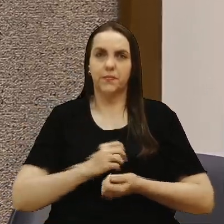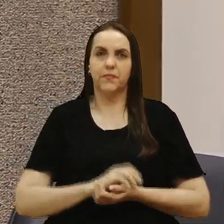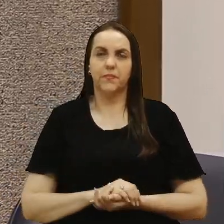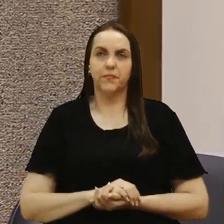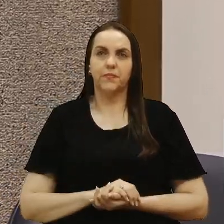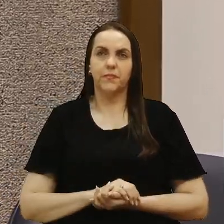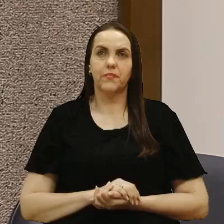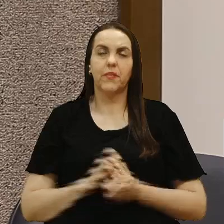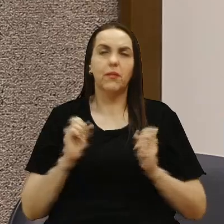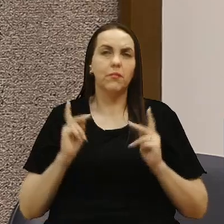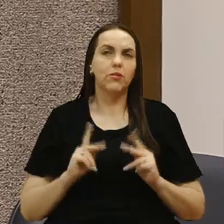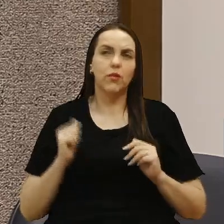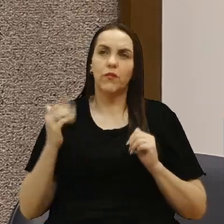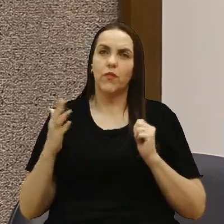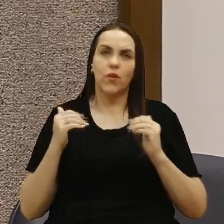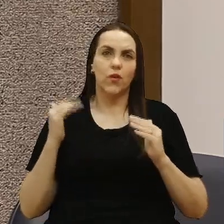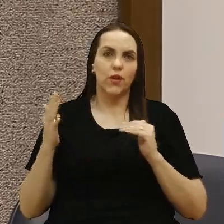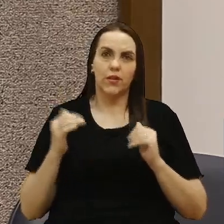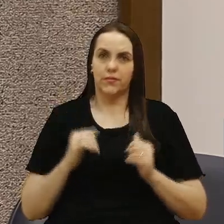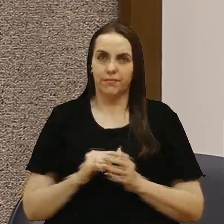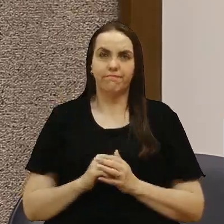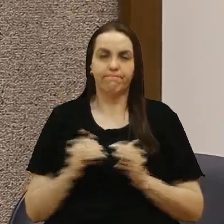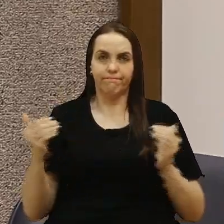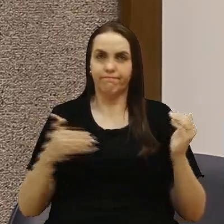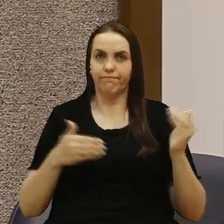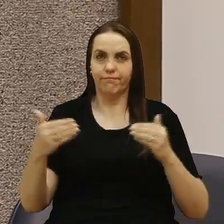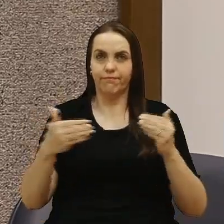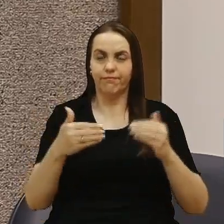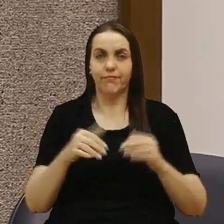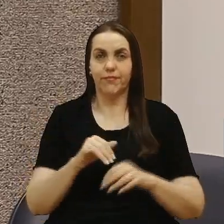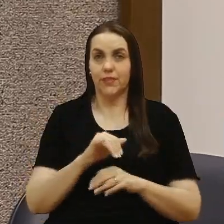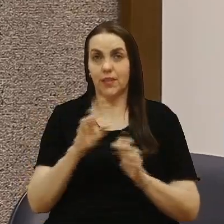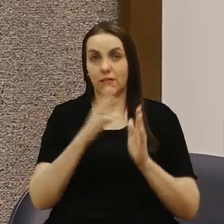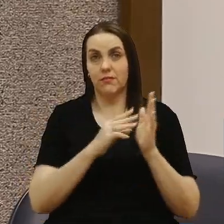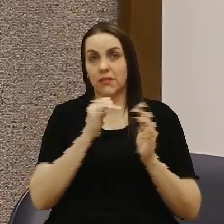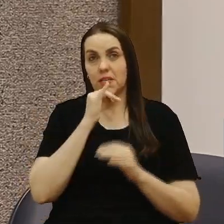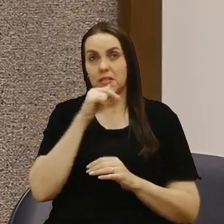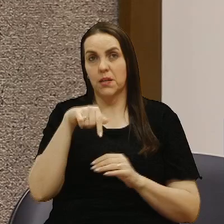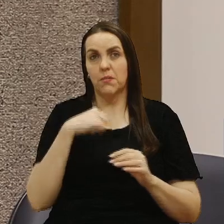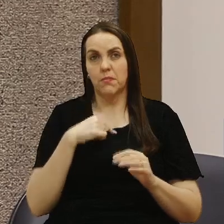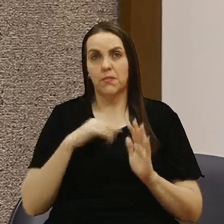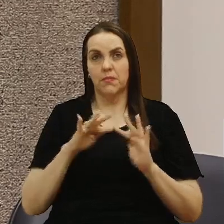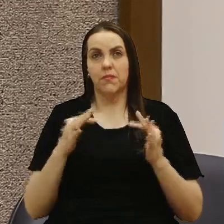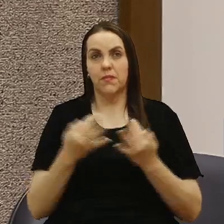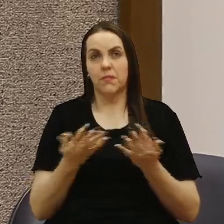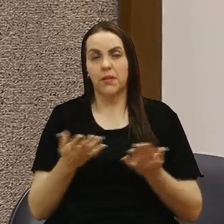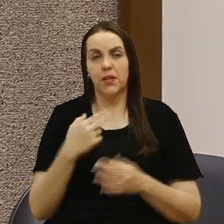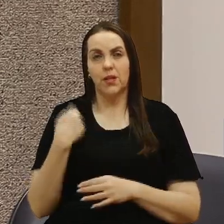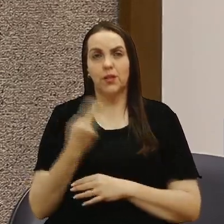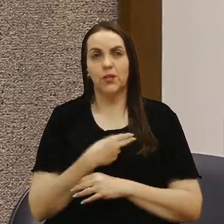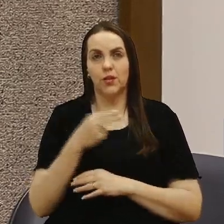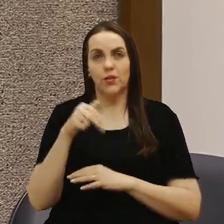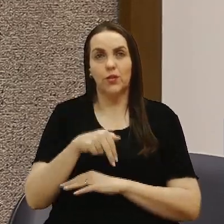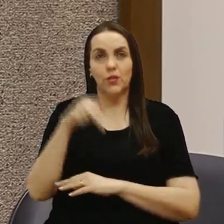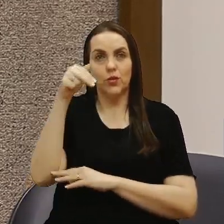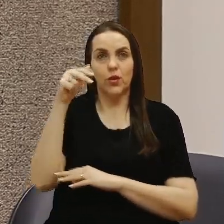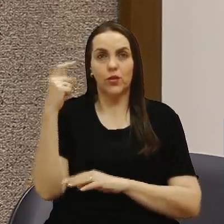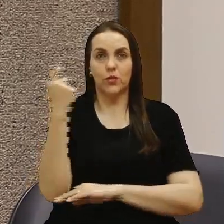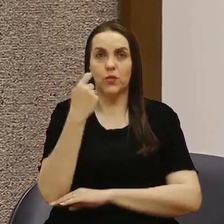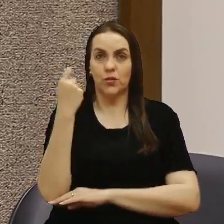quem veio de fora. E eu tenho um exemplo na minha família, nós que viemos lá do norte do Rio Grande do